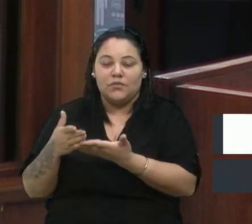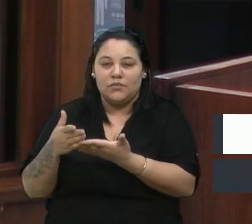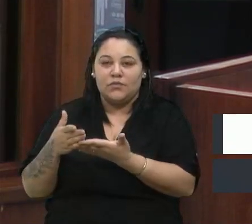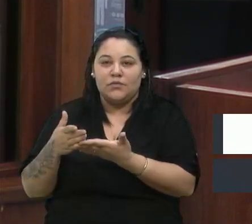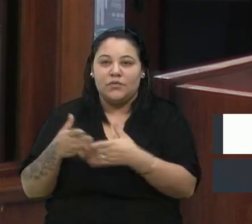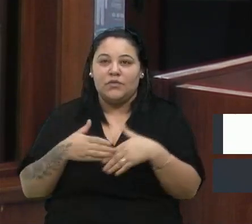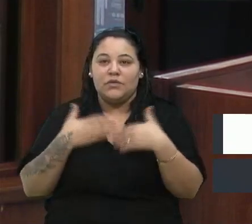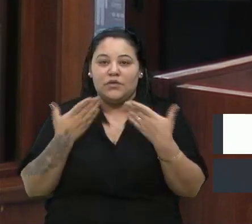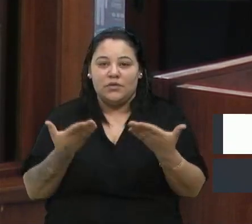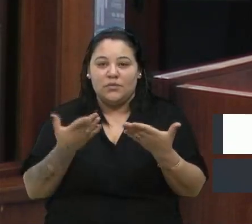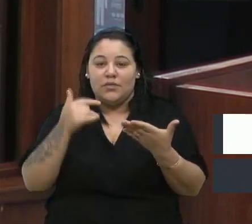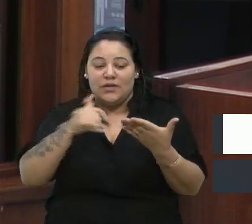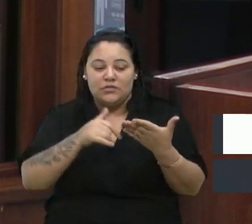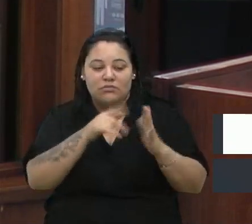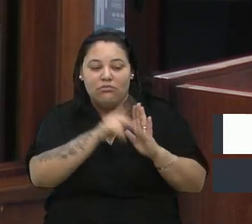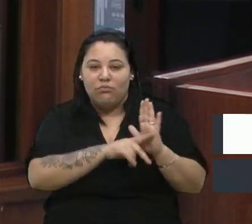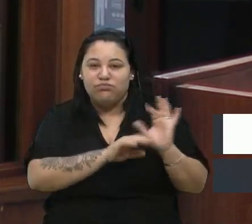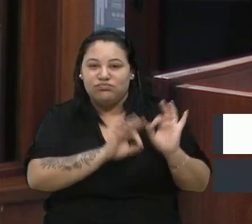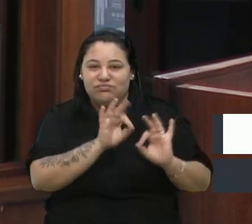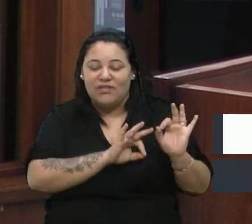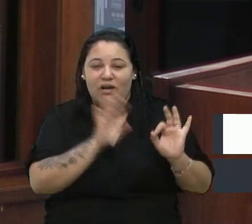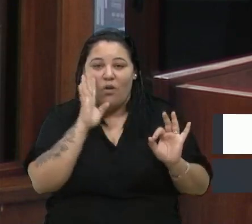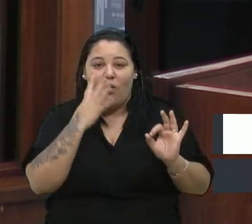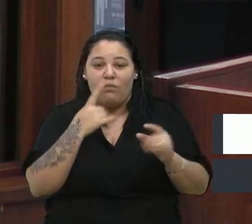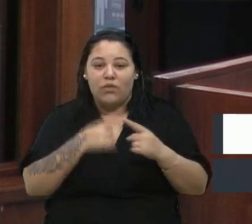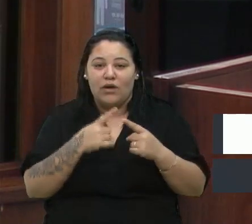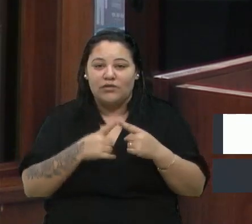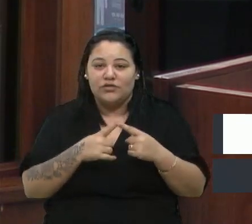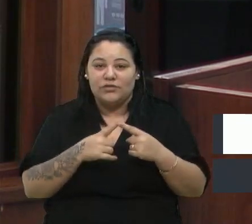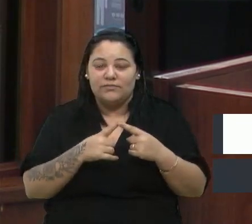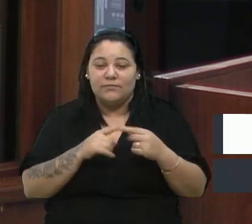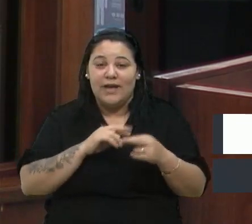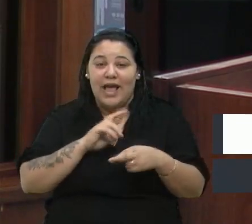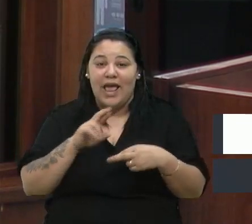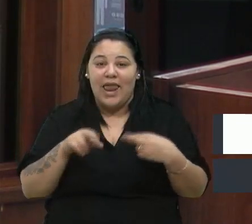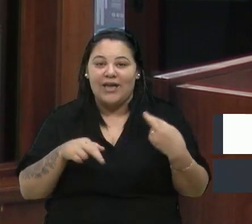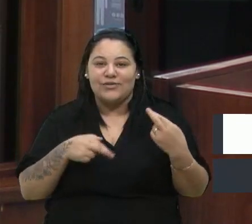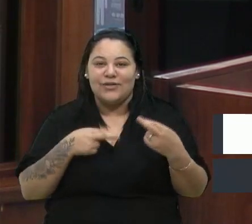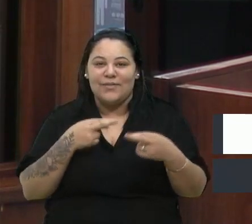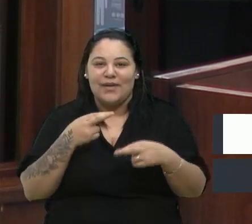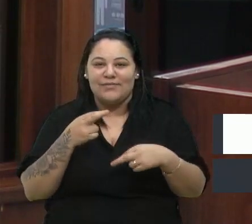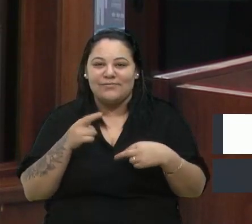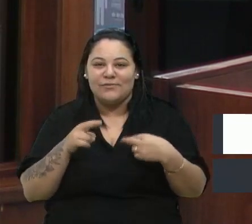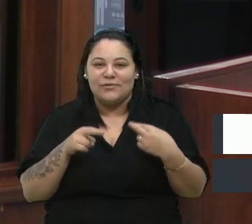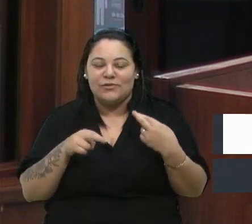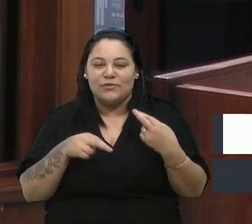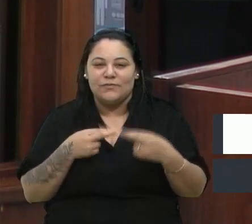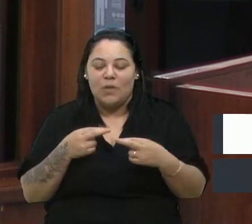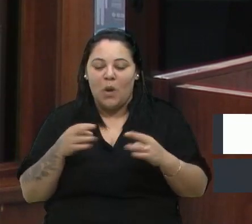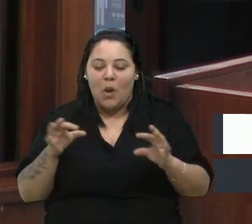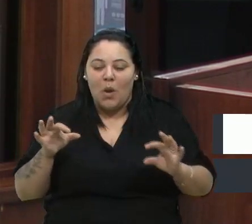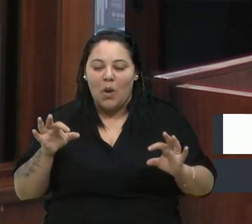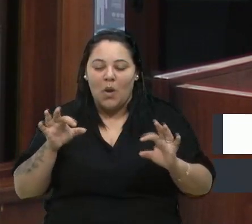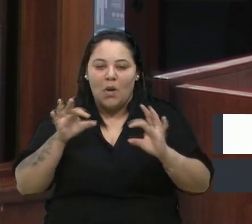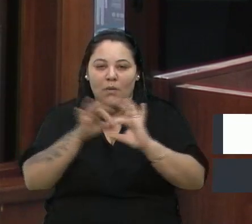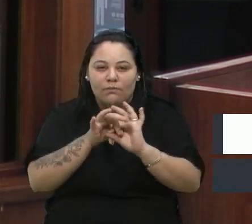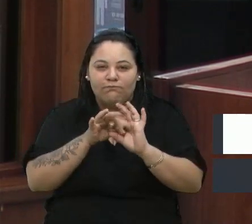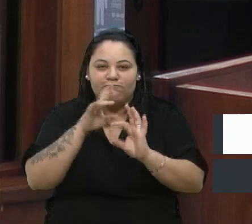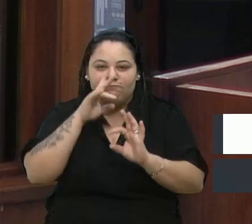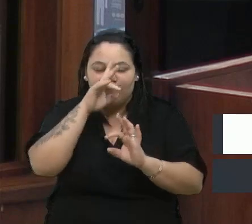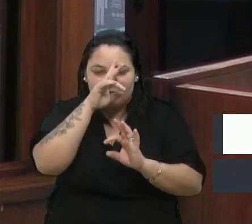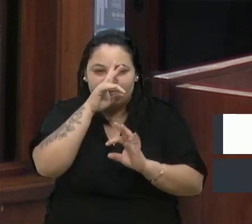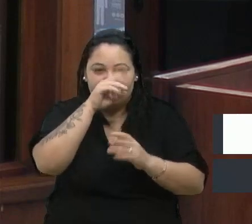projeto surge a partir de relacionamentos que foram sendo fortalecidos aqui dentro da